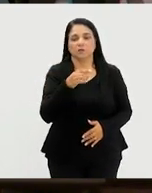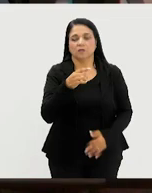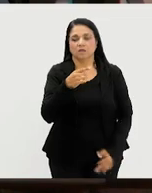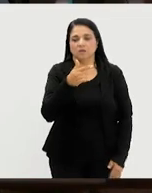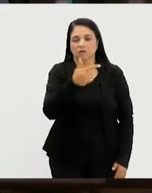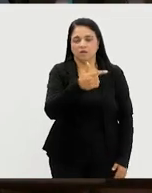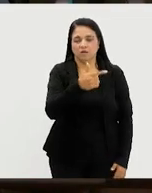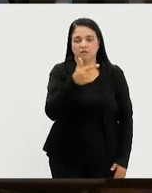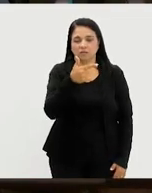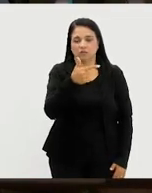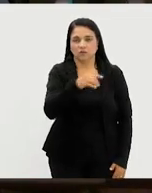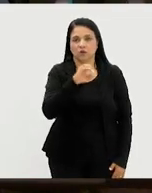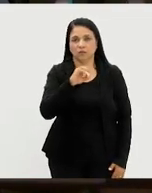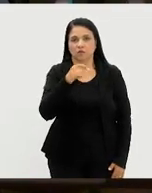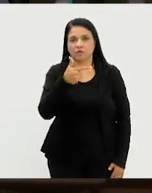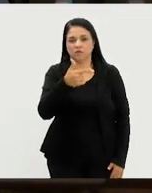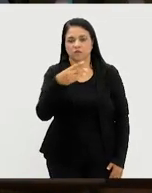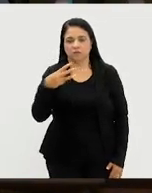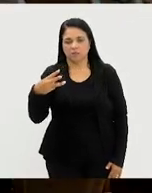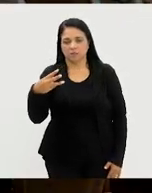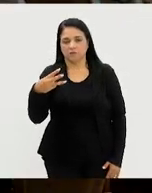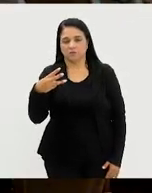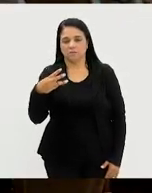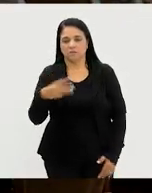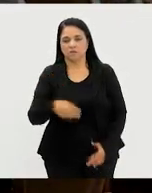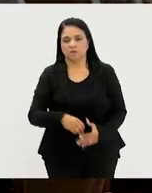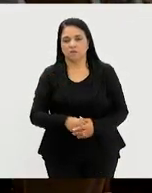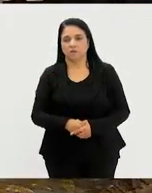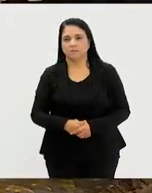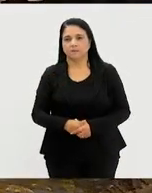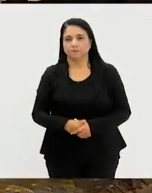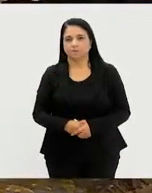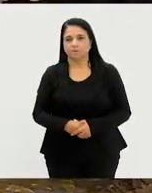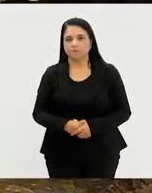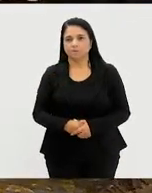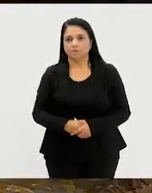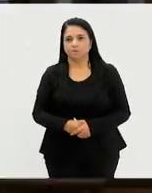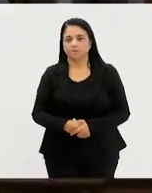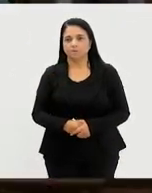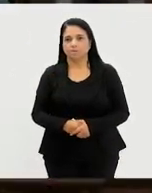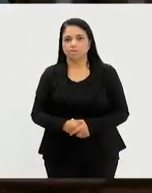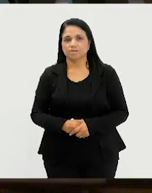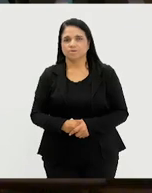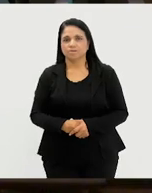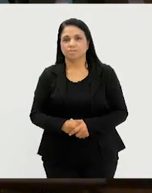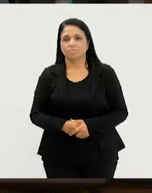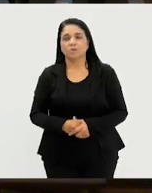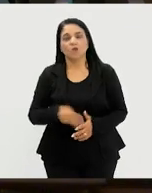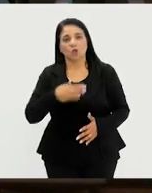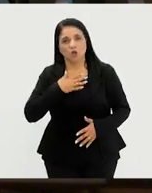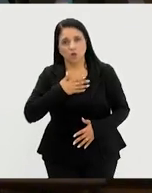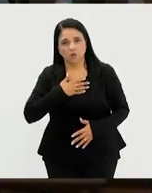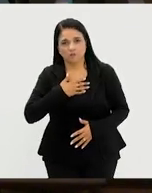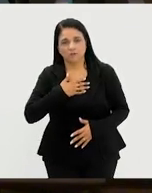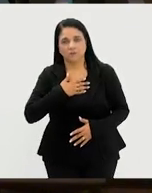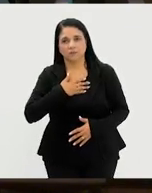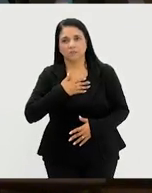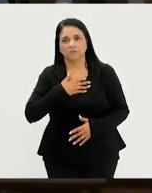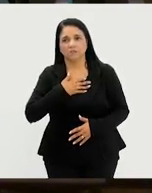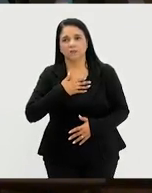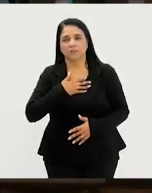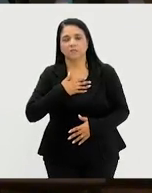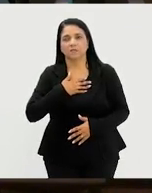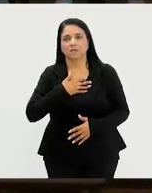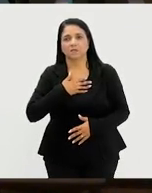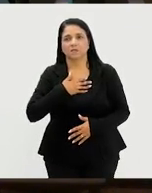vê de quem são as emendas apenas uma Emenda Tá vou tentar E aí eh eu gostaria de submeter ao plenário